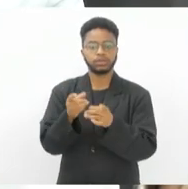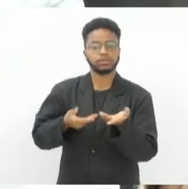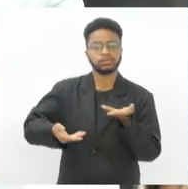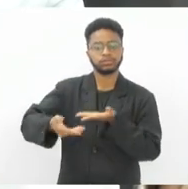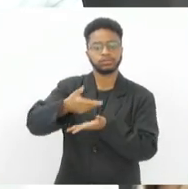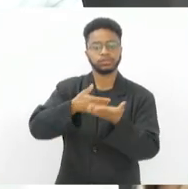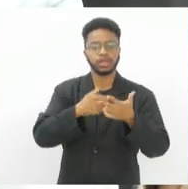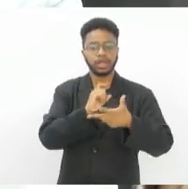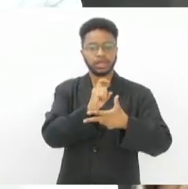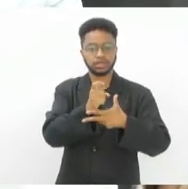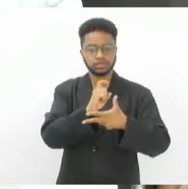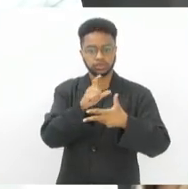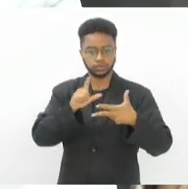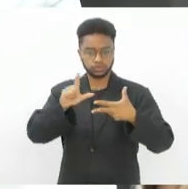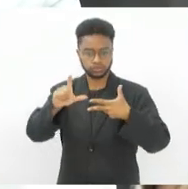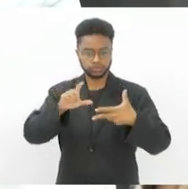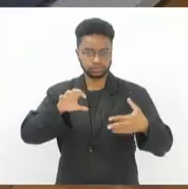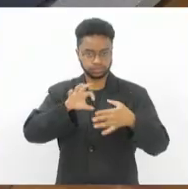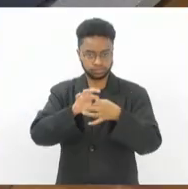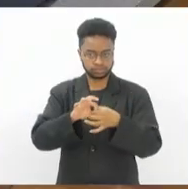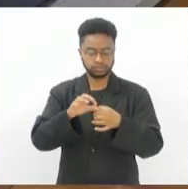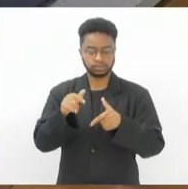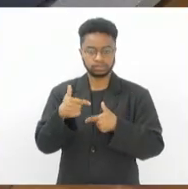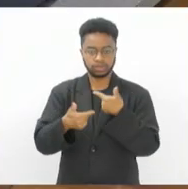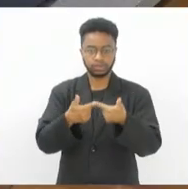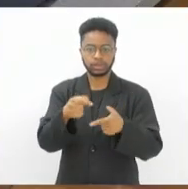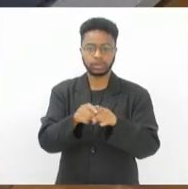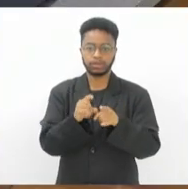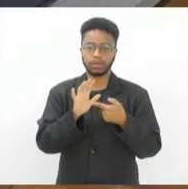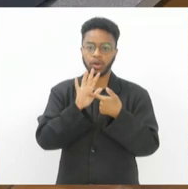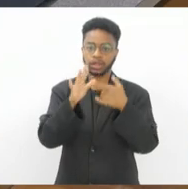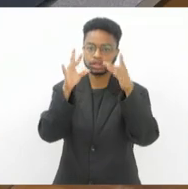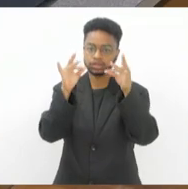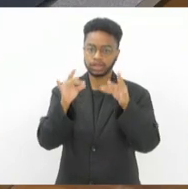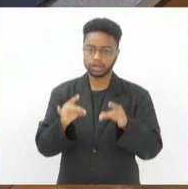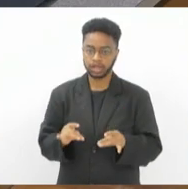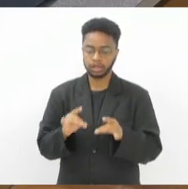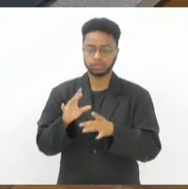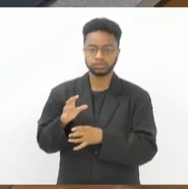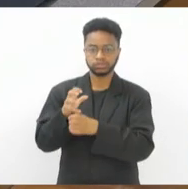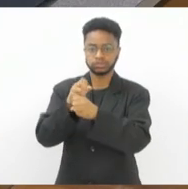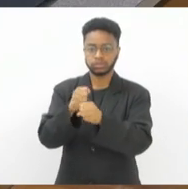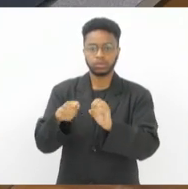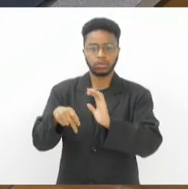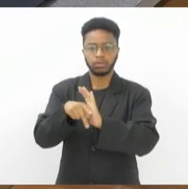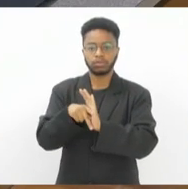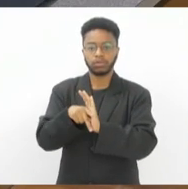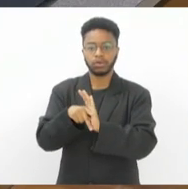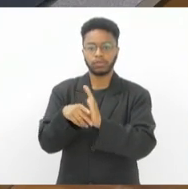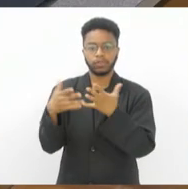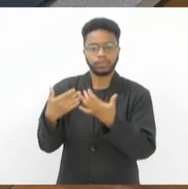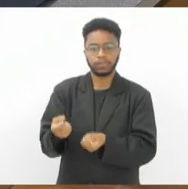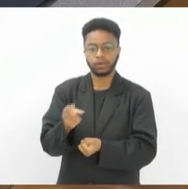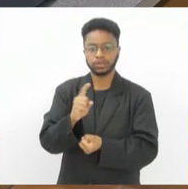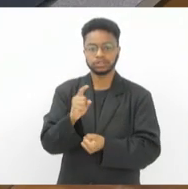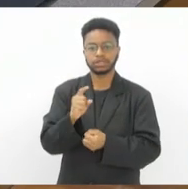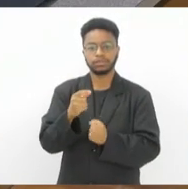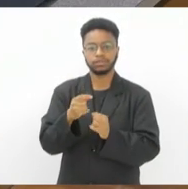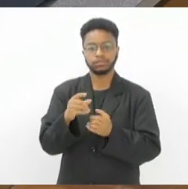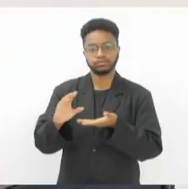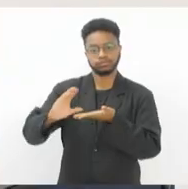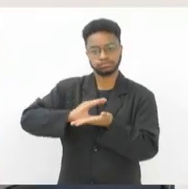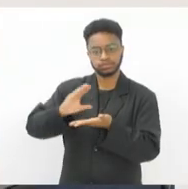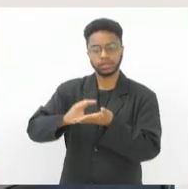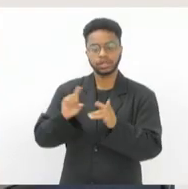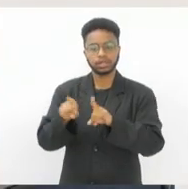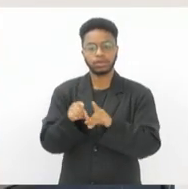poderes executivo e legislativo e um maior detalhamento dos cálculos da renúncia de receita e do impacto orçamentário.